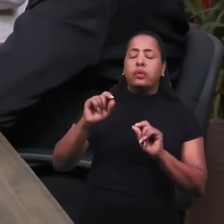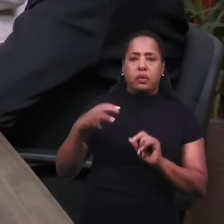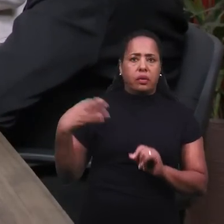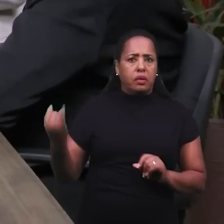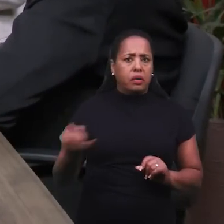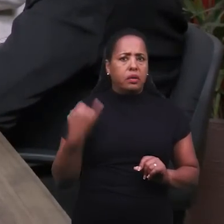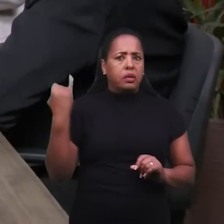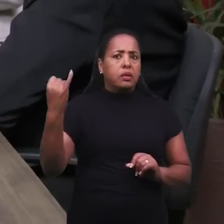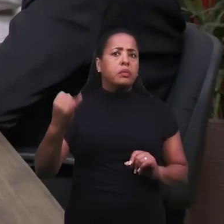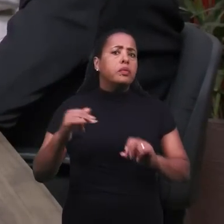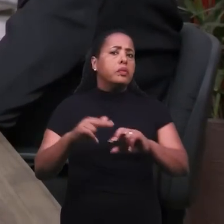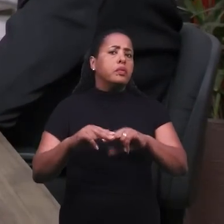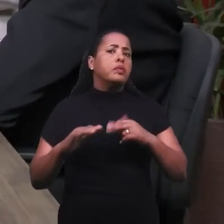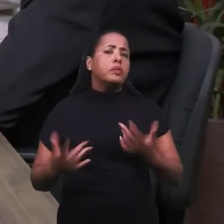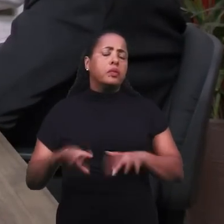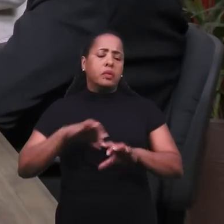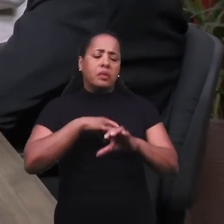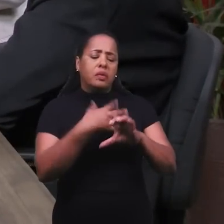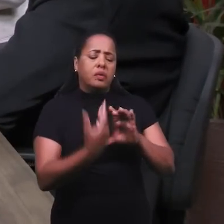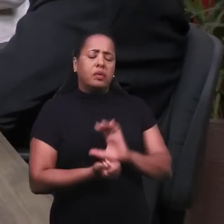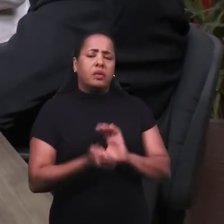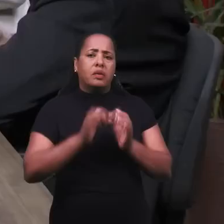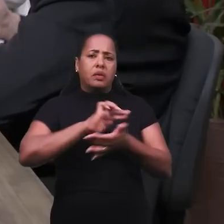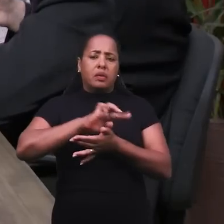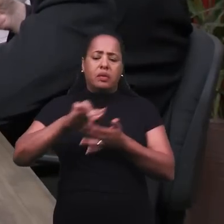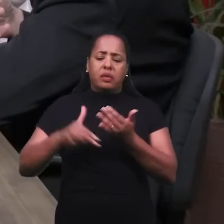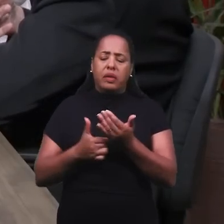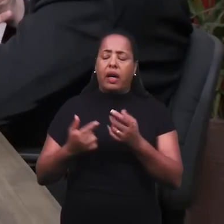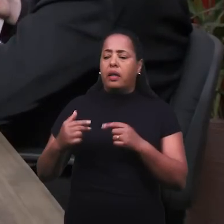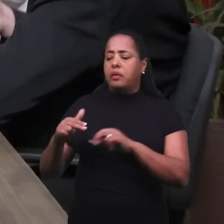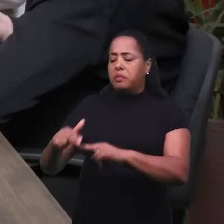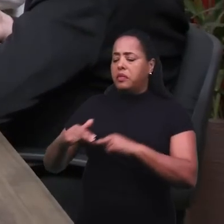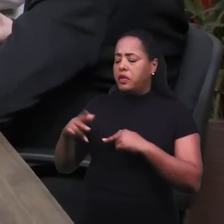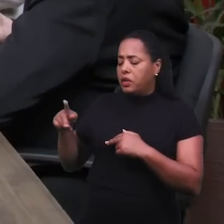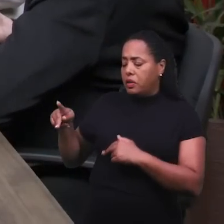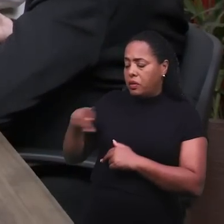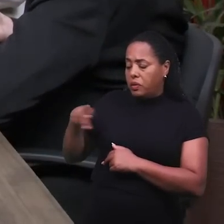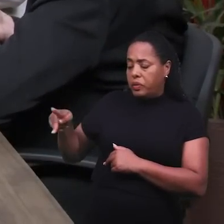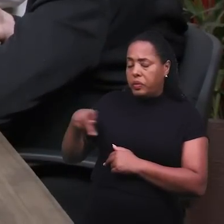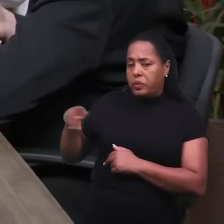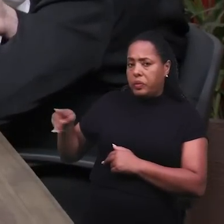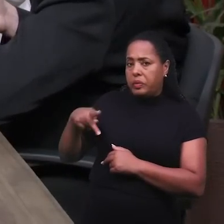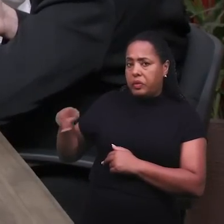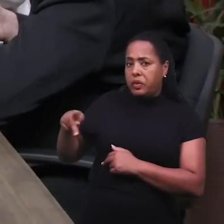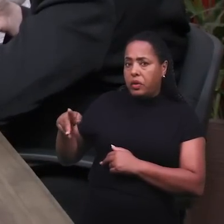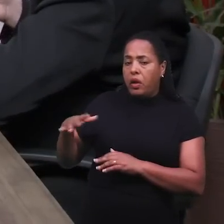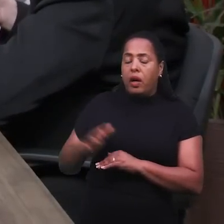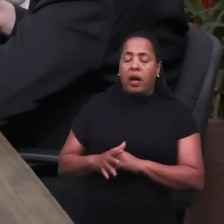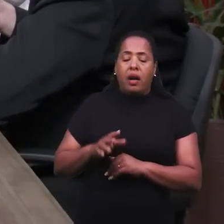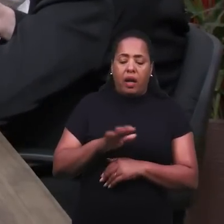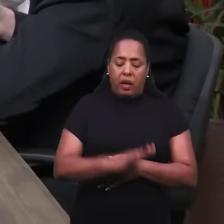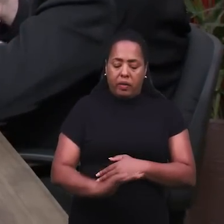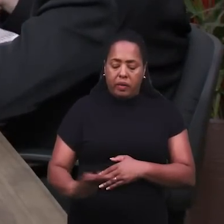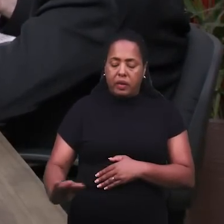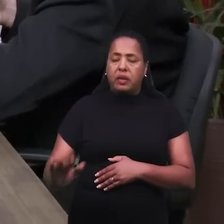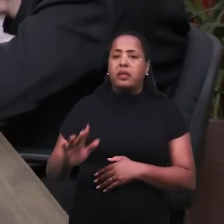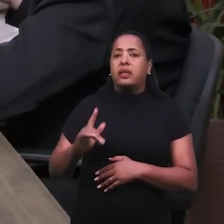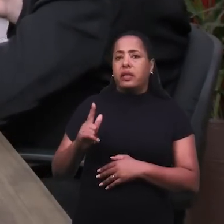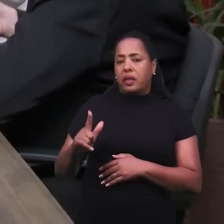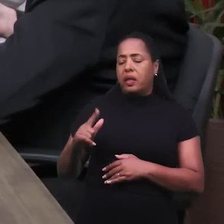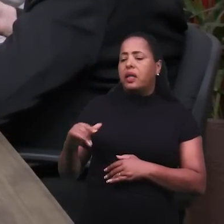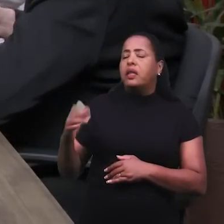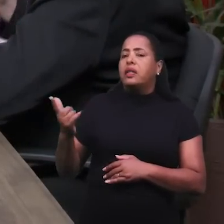importante porque tem vários aspectos. Primeiro, a questão do professor. Né? A criança ela vai ter as